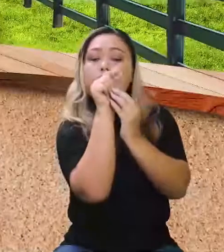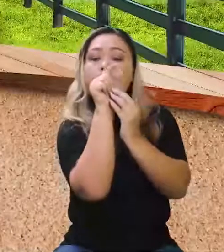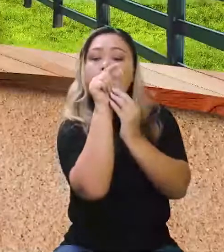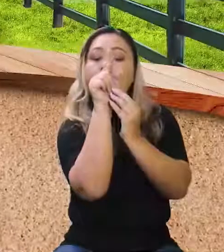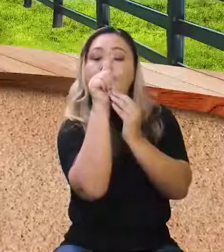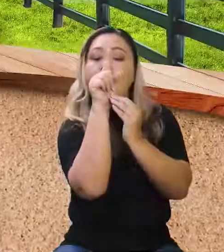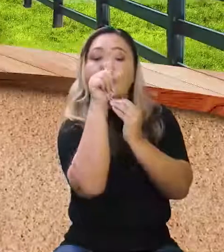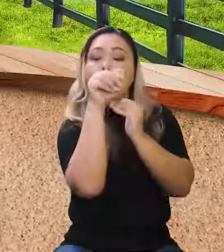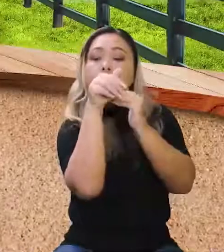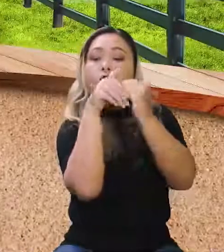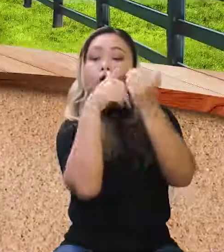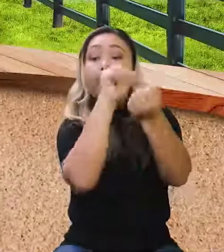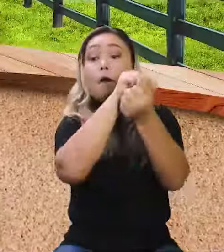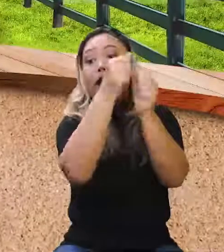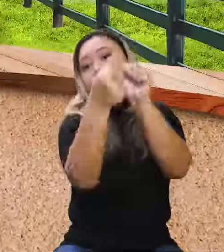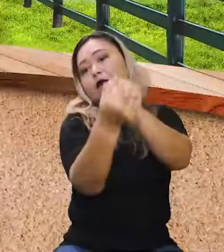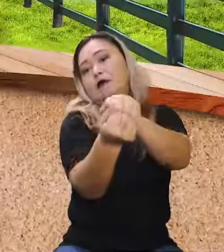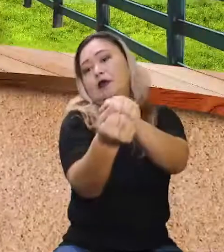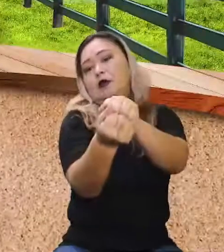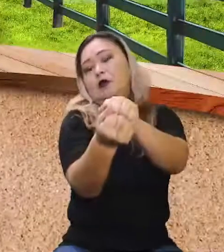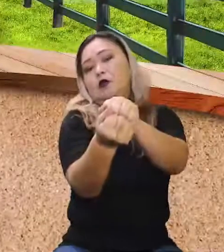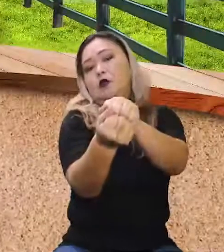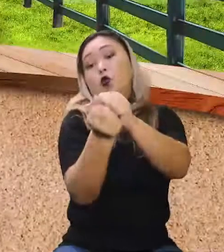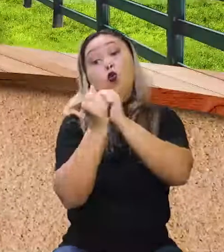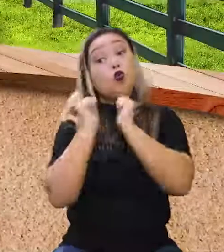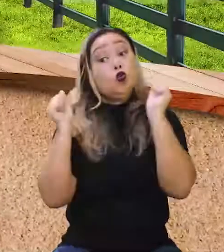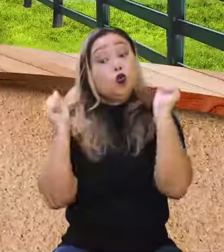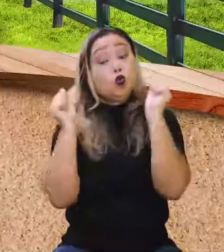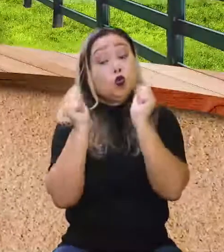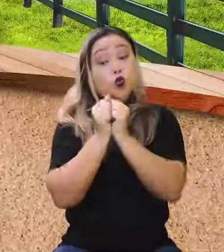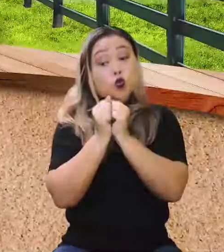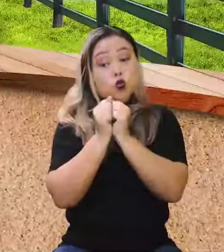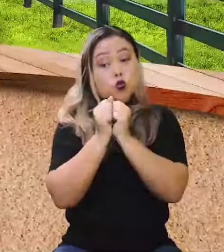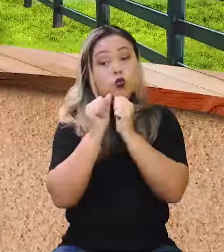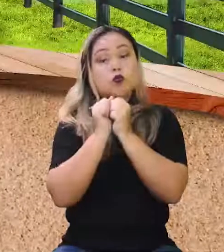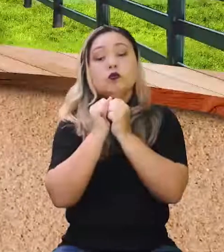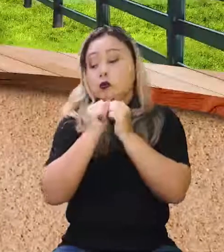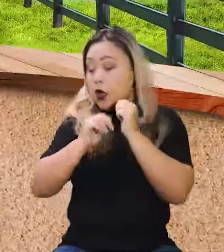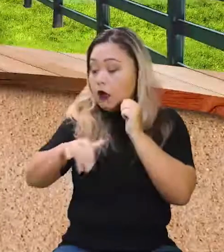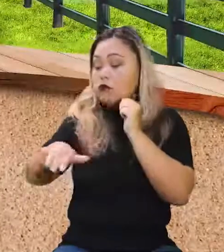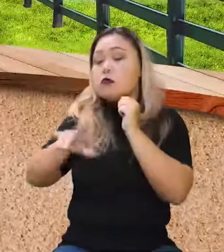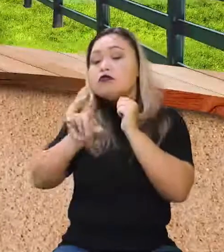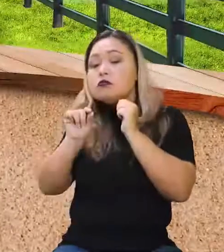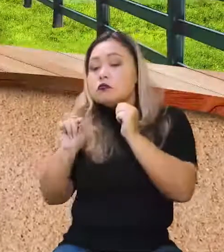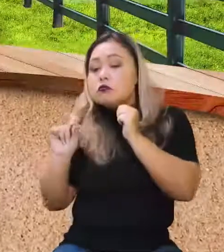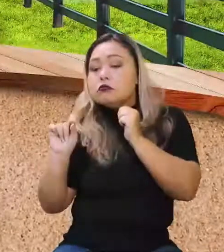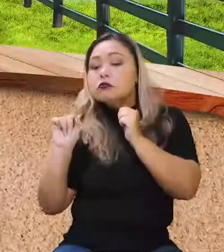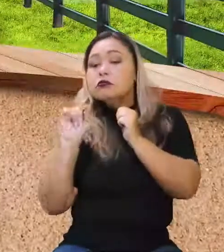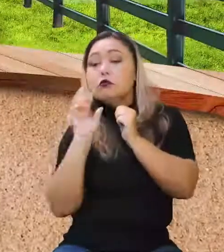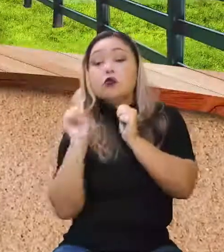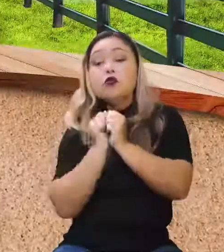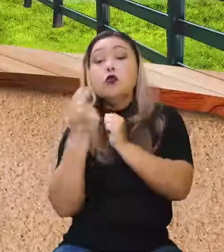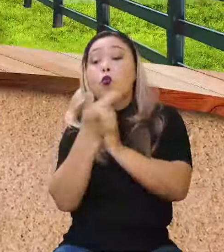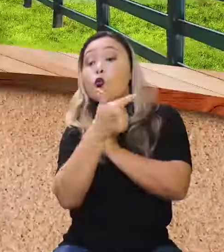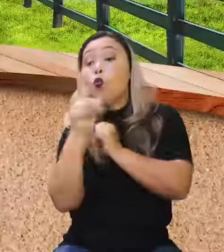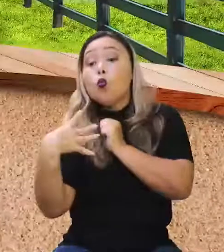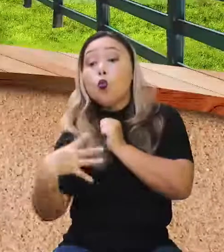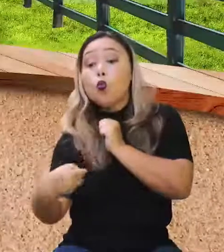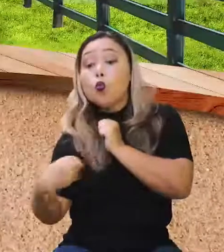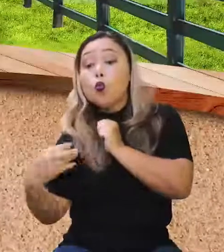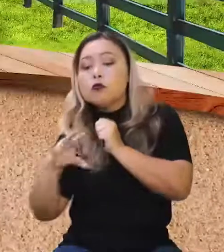processo de adaptação, junto com os filhotes que já estão lá. E aí, eles